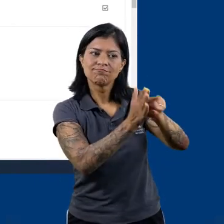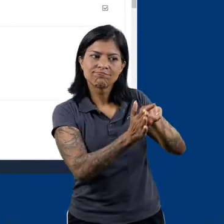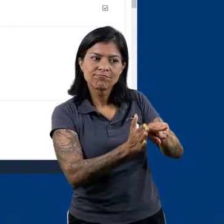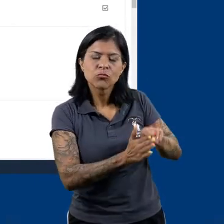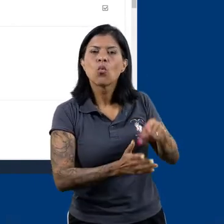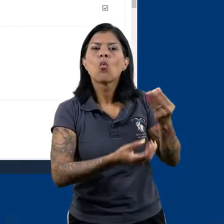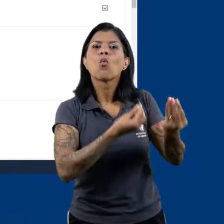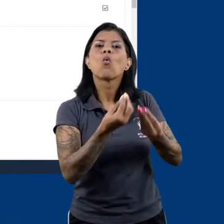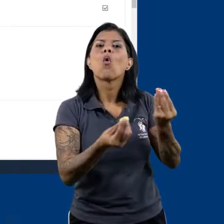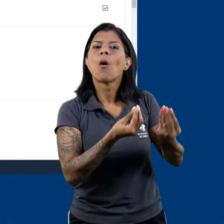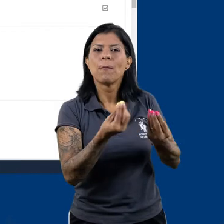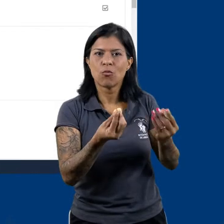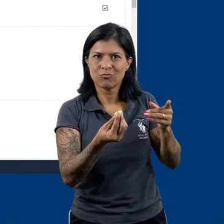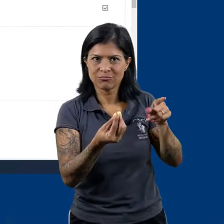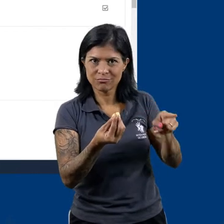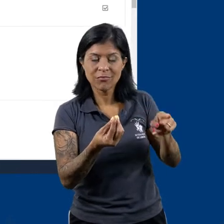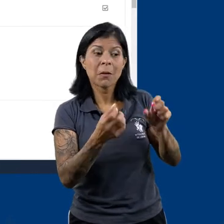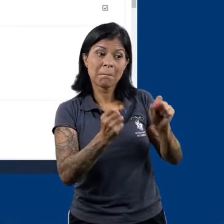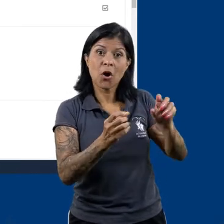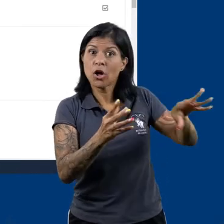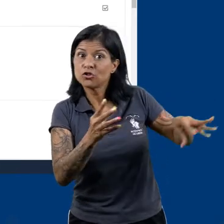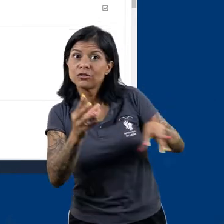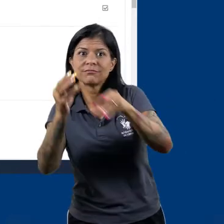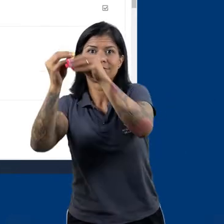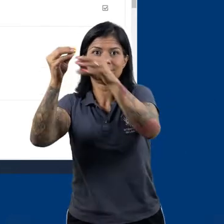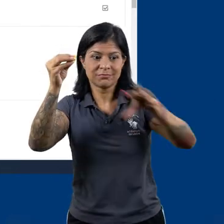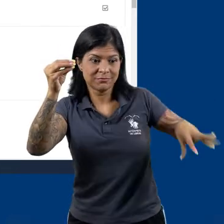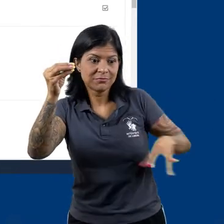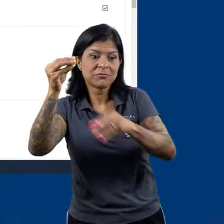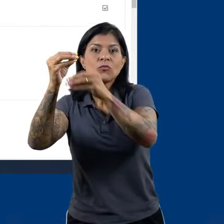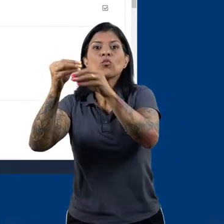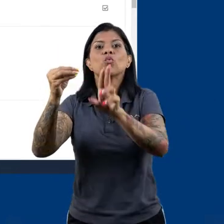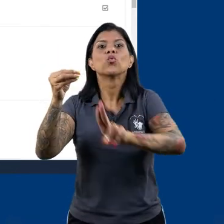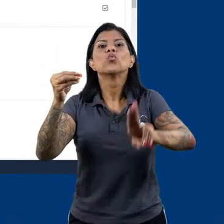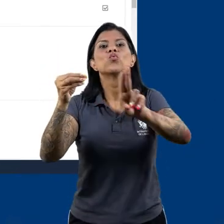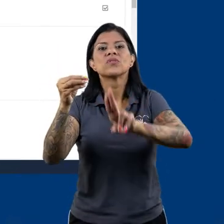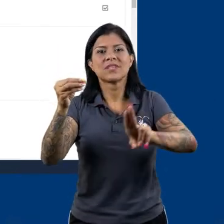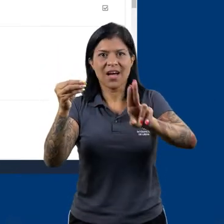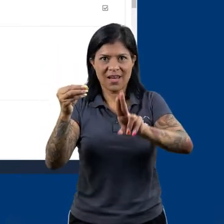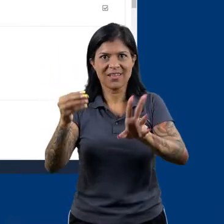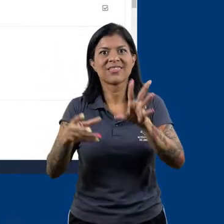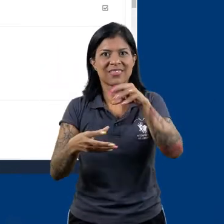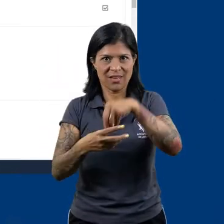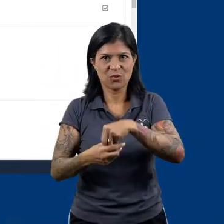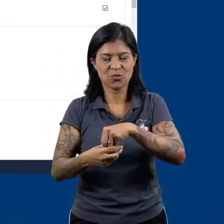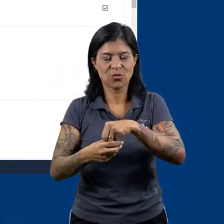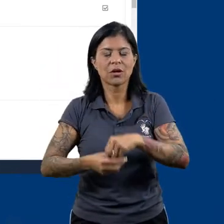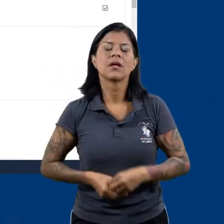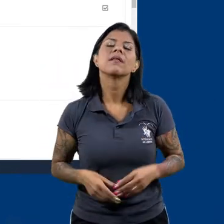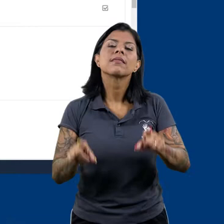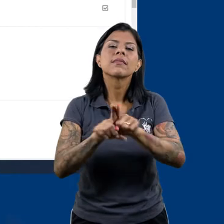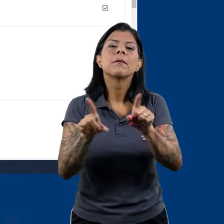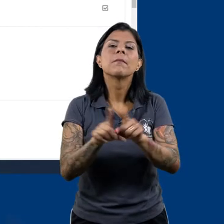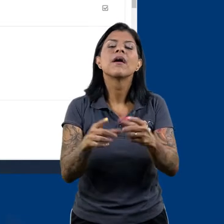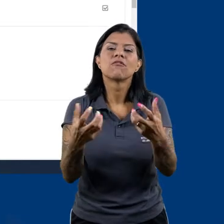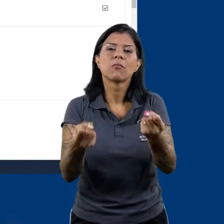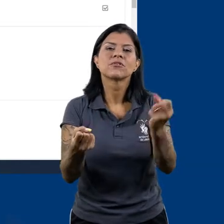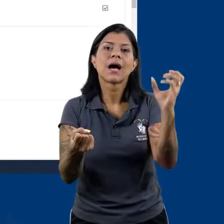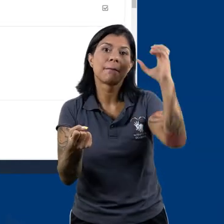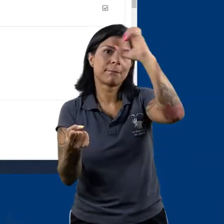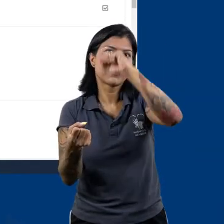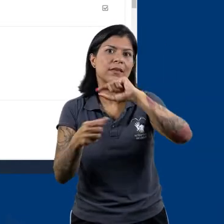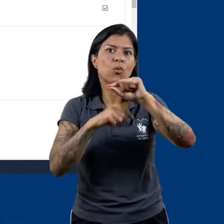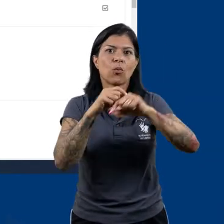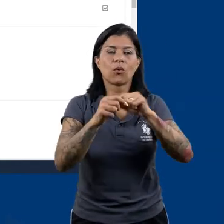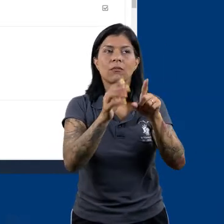e onde armazenar questões que podem ser usadas para uso em atividades que também vamos